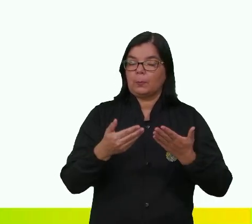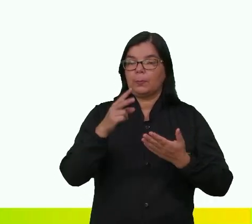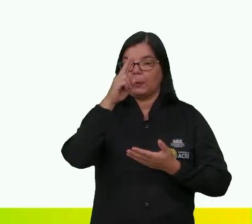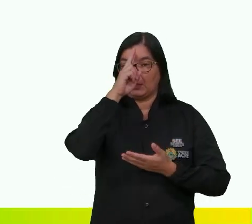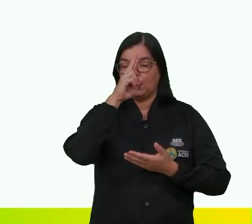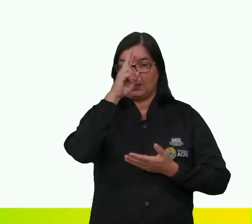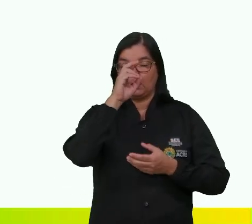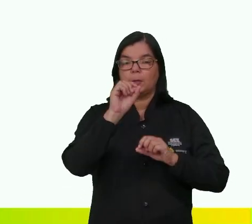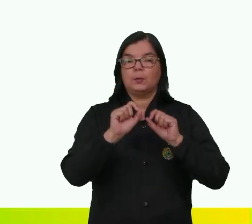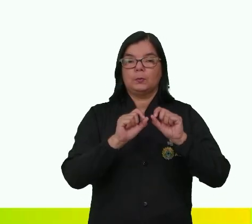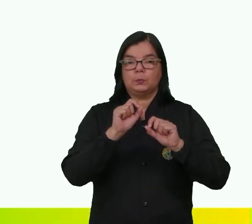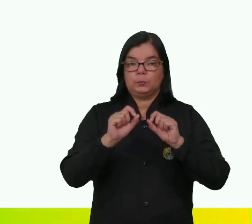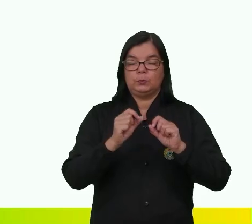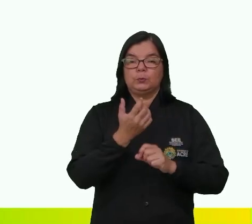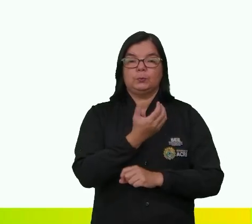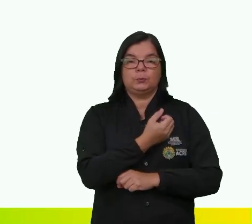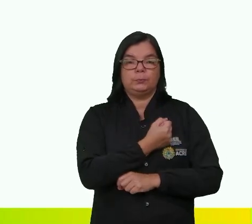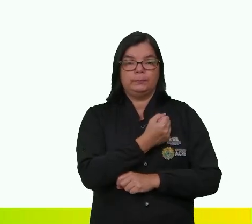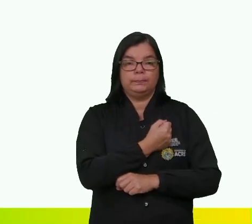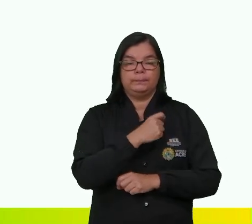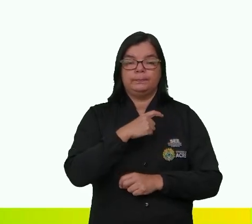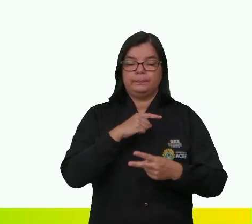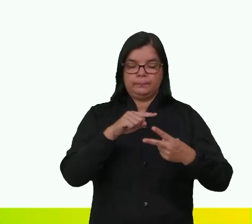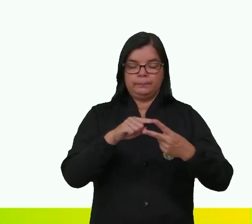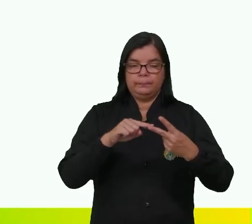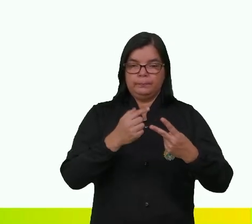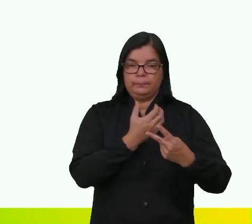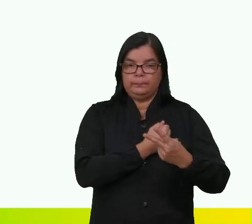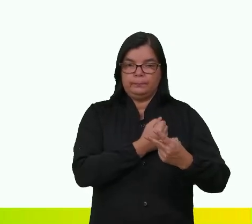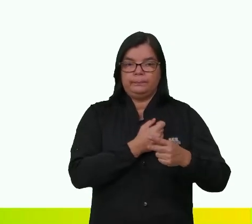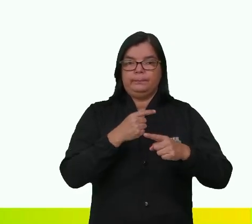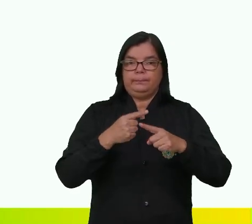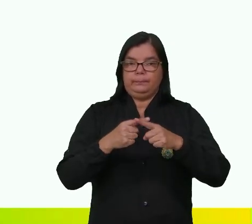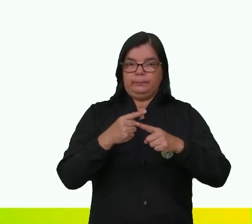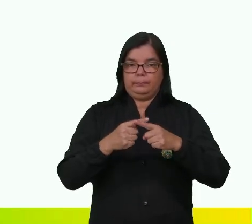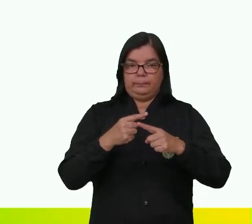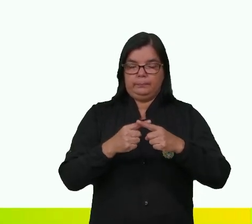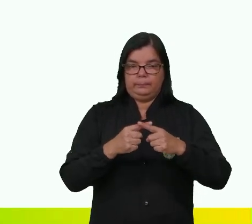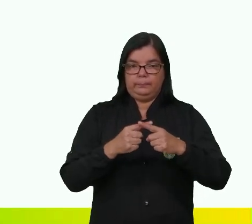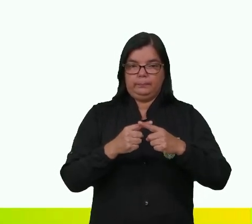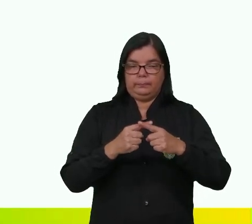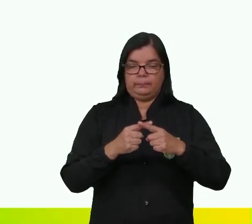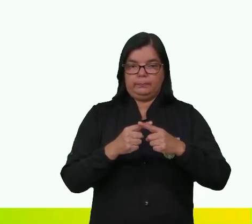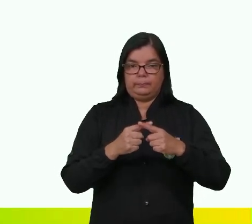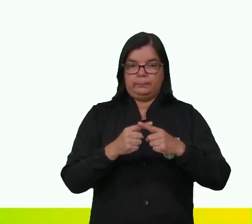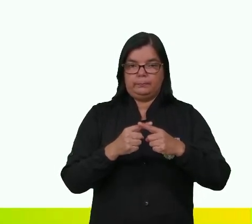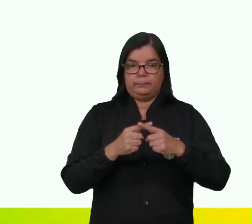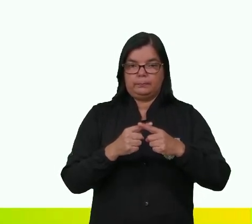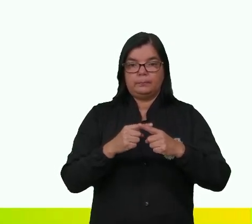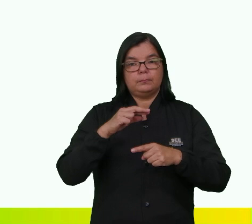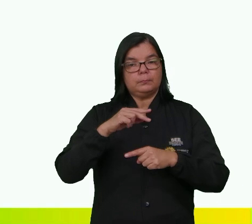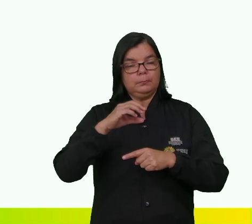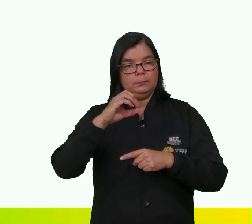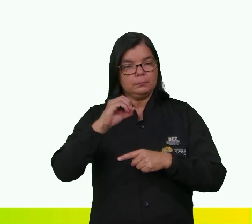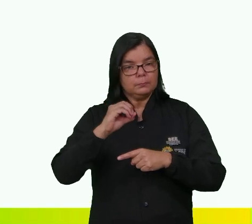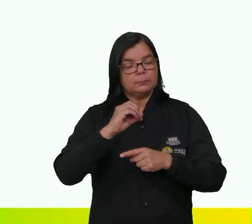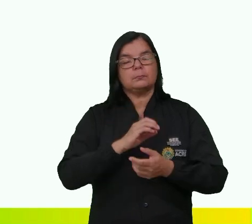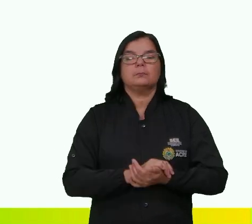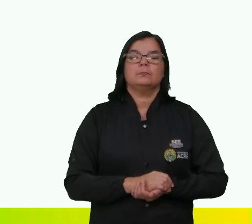lembre-se daquela propriedade dos números. Quando eu tiver dois números multiplicados, dois números reais multiplicados e é zero,